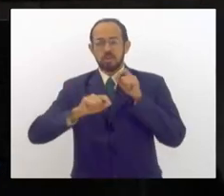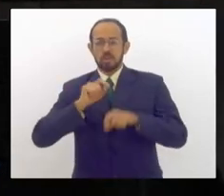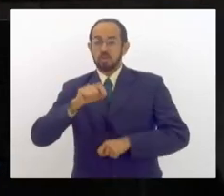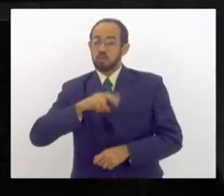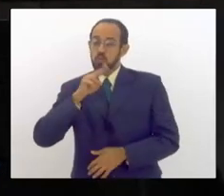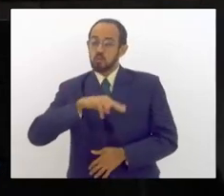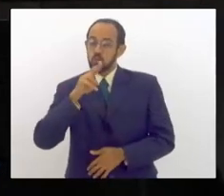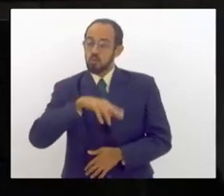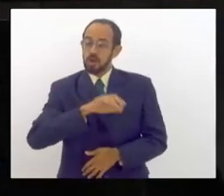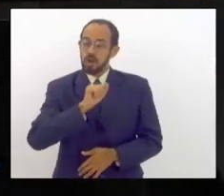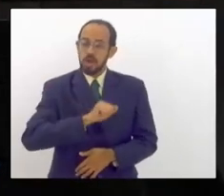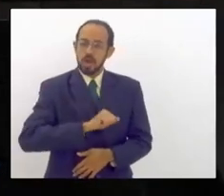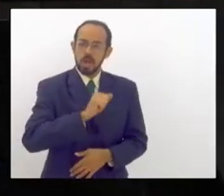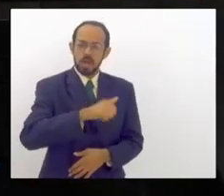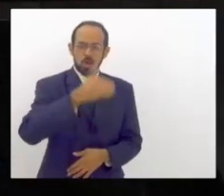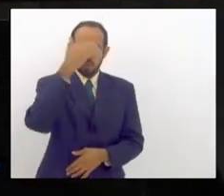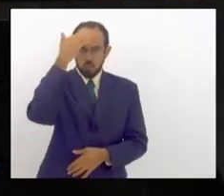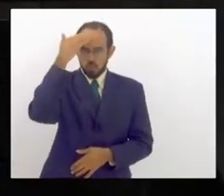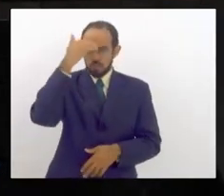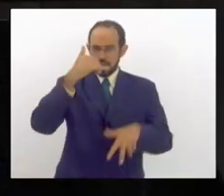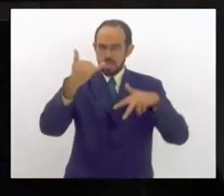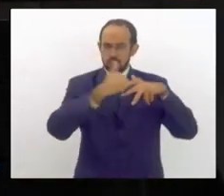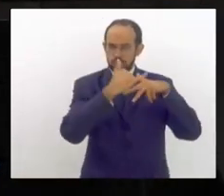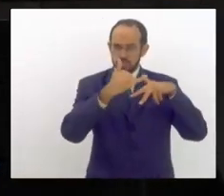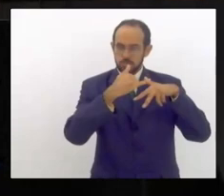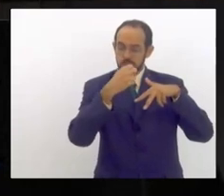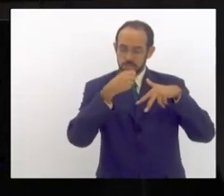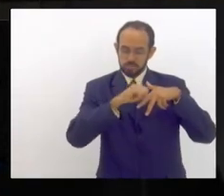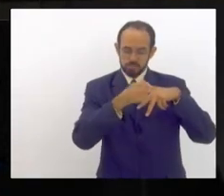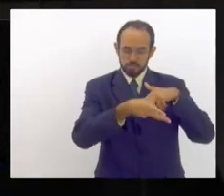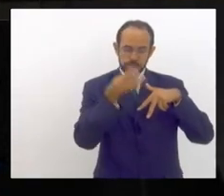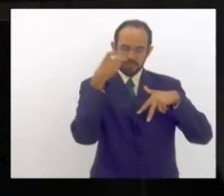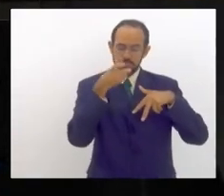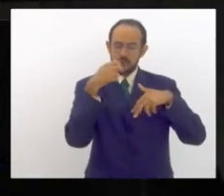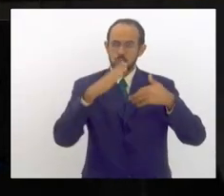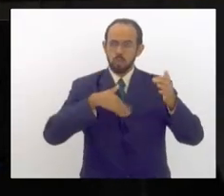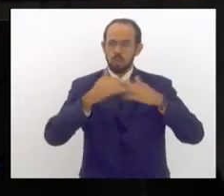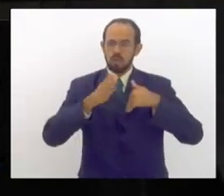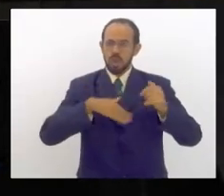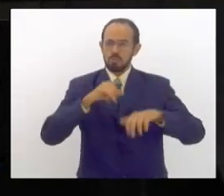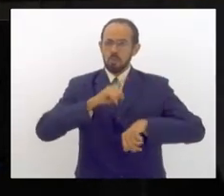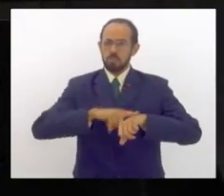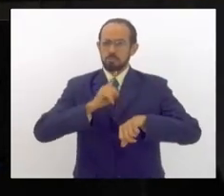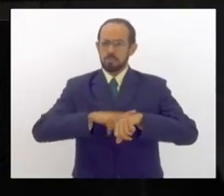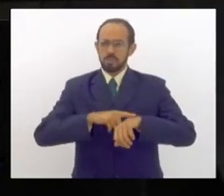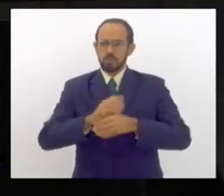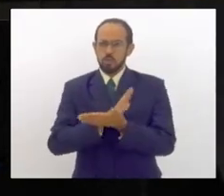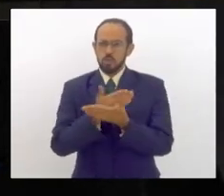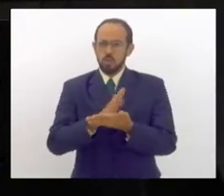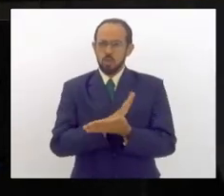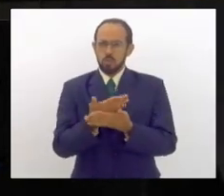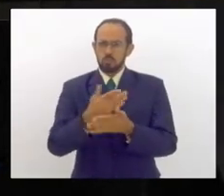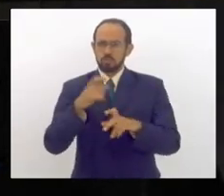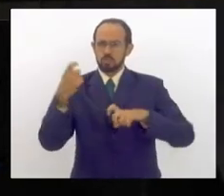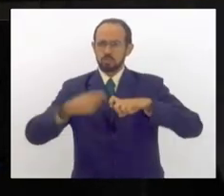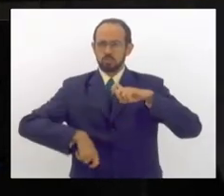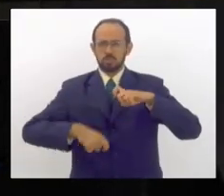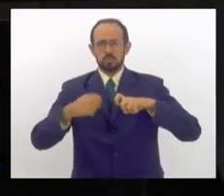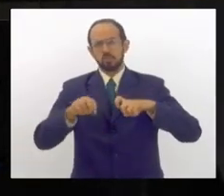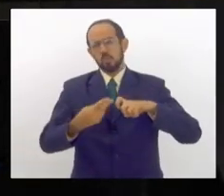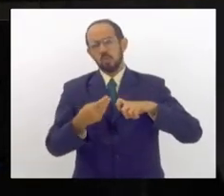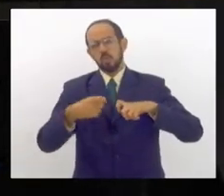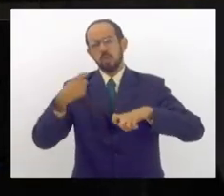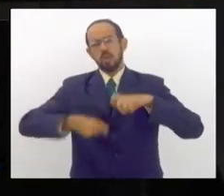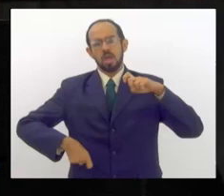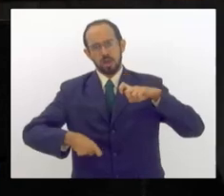dessa vítima. Então, se você também presenciar qualquer momento de importunação sexual, de estupro, enfim,